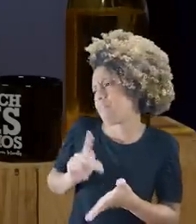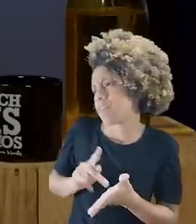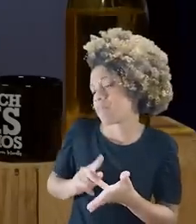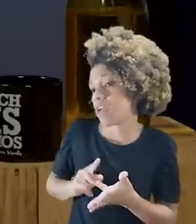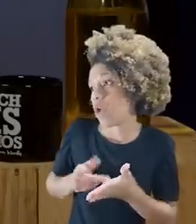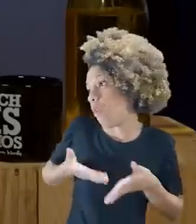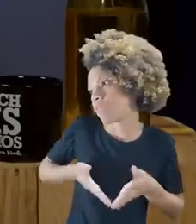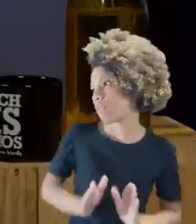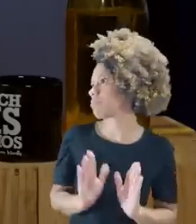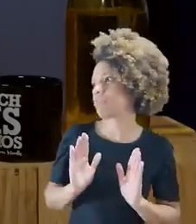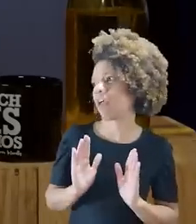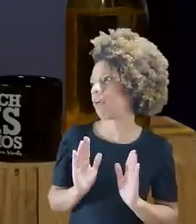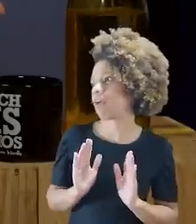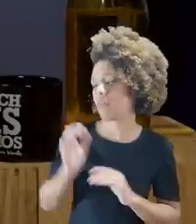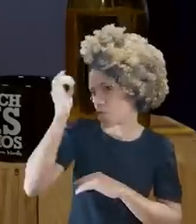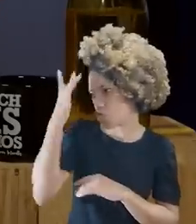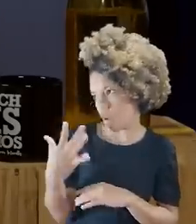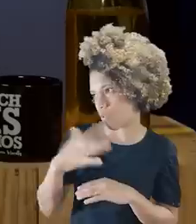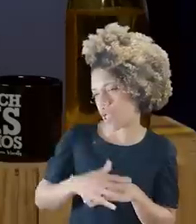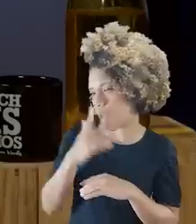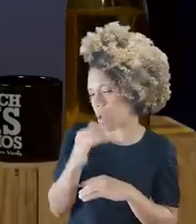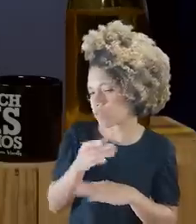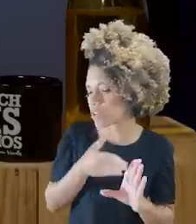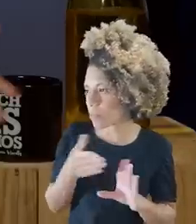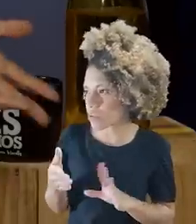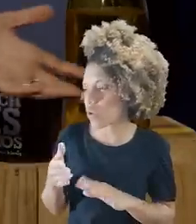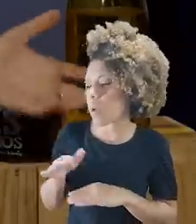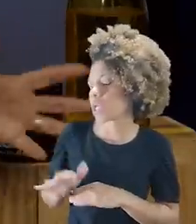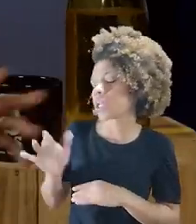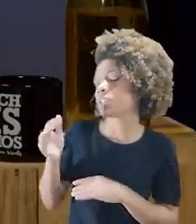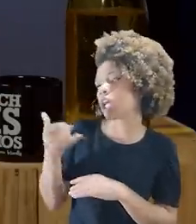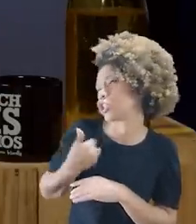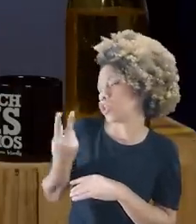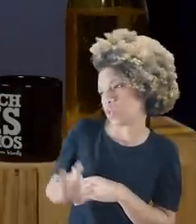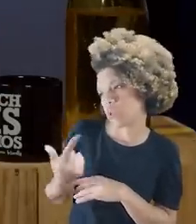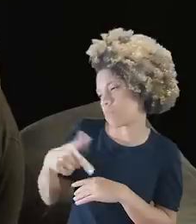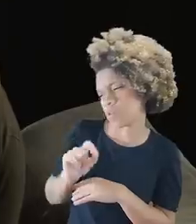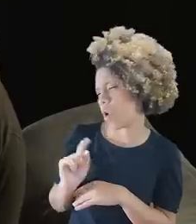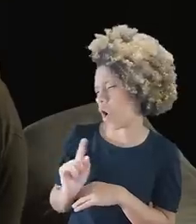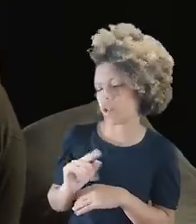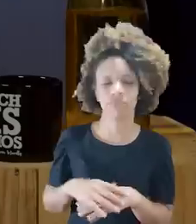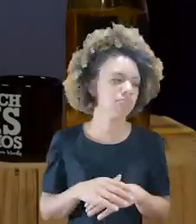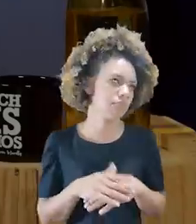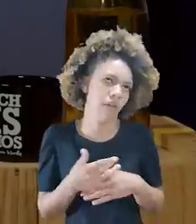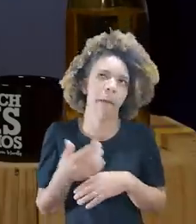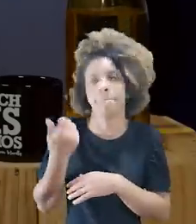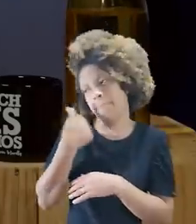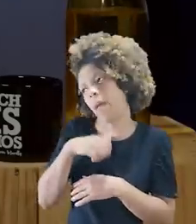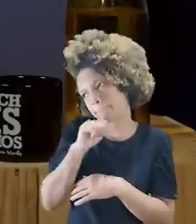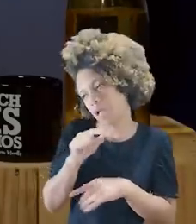já tava nasci com esse com esse dom né Eu não acho que nesse com uma criança de 2 anos ela não escolhe muito claro que a minha